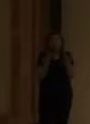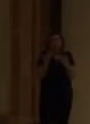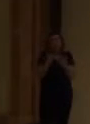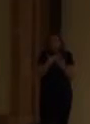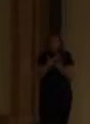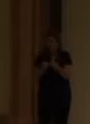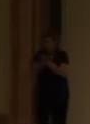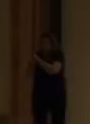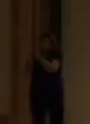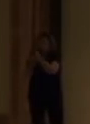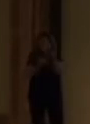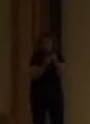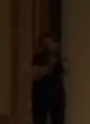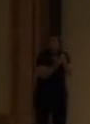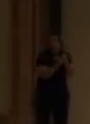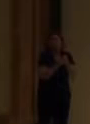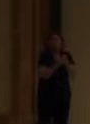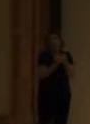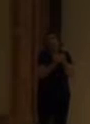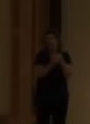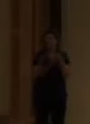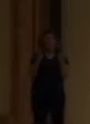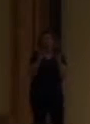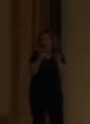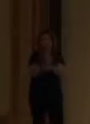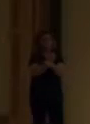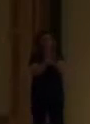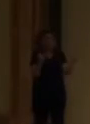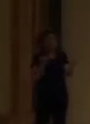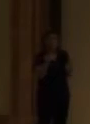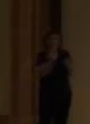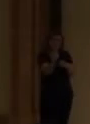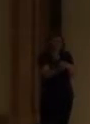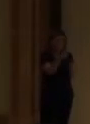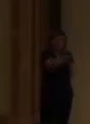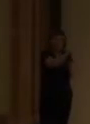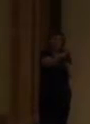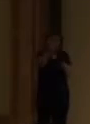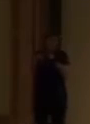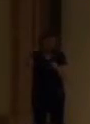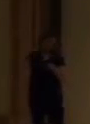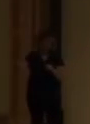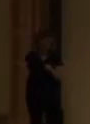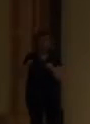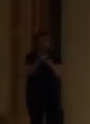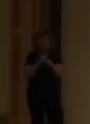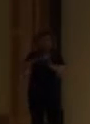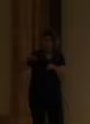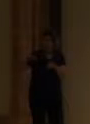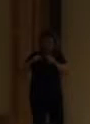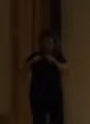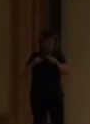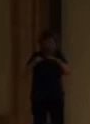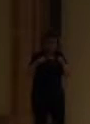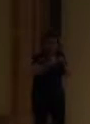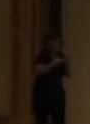por estruturas políticas que deem corpo a essa globalização e que digam, em determinada altura, como é que se gera